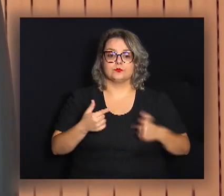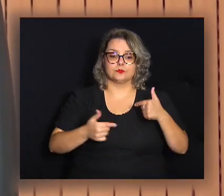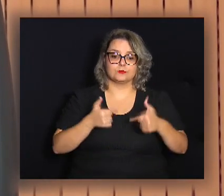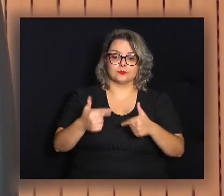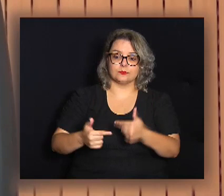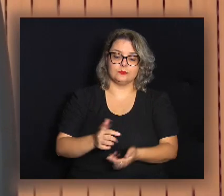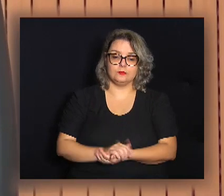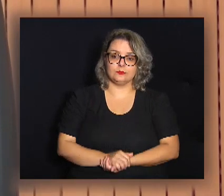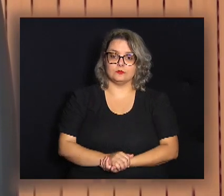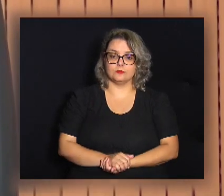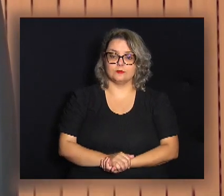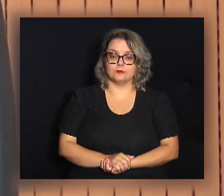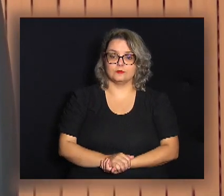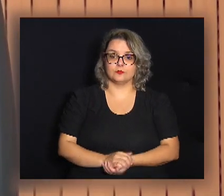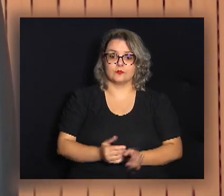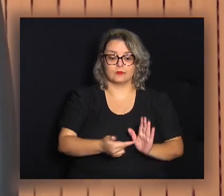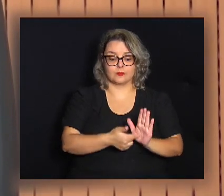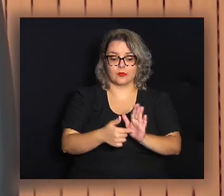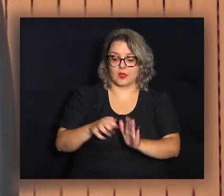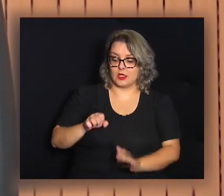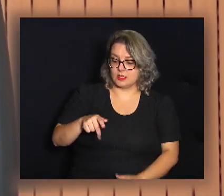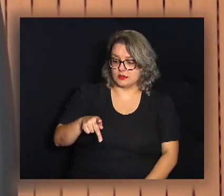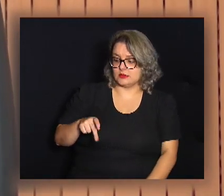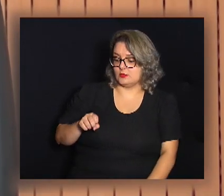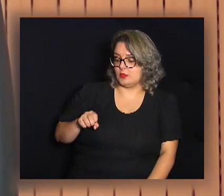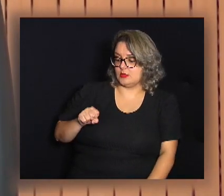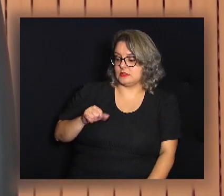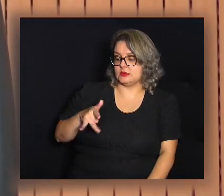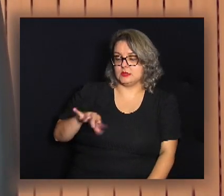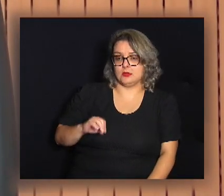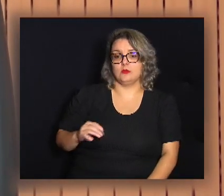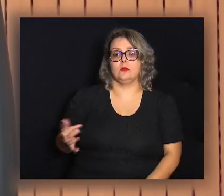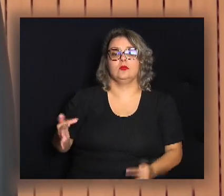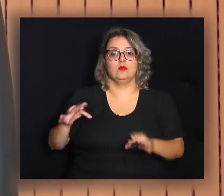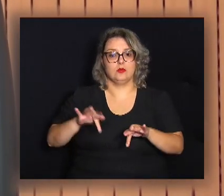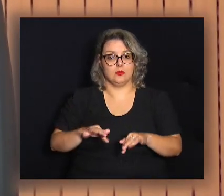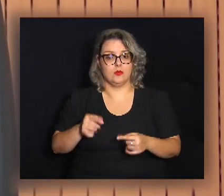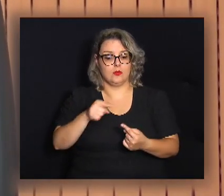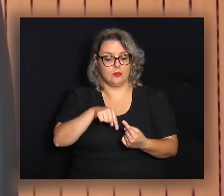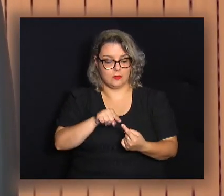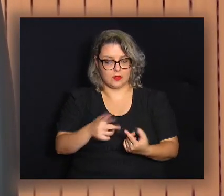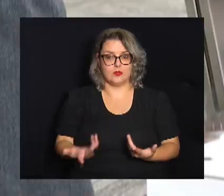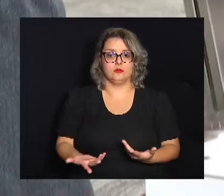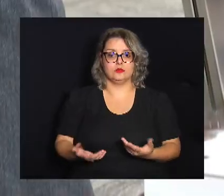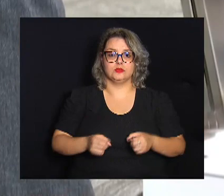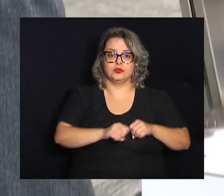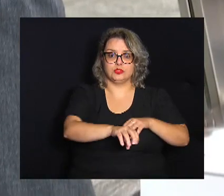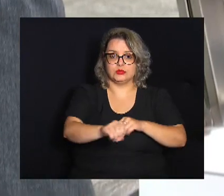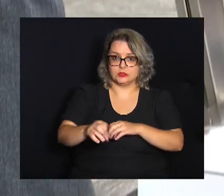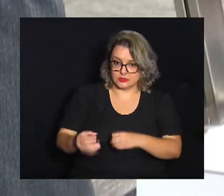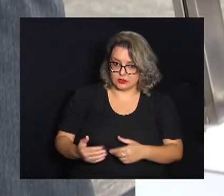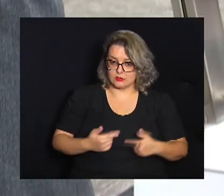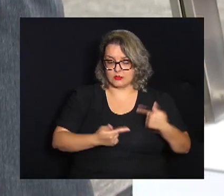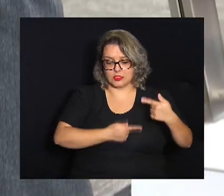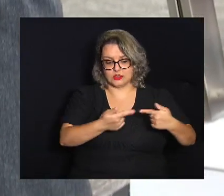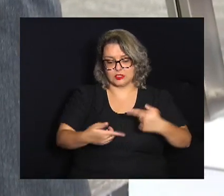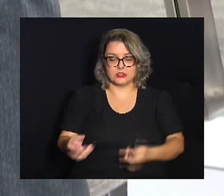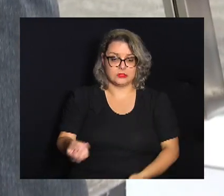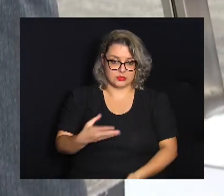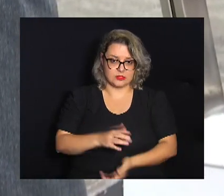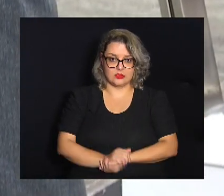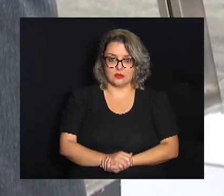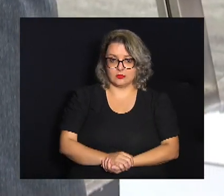com exposições que têm a finalidade, inclusive, educativa para as novas gerações. Para o vereador, além de